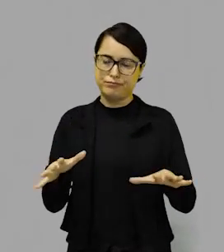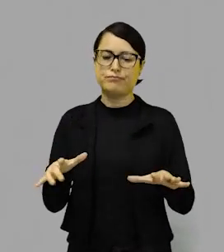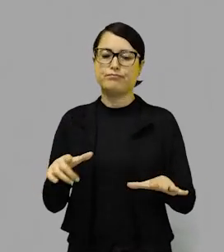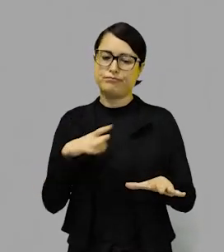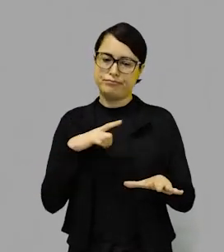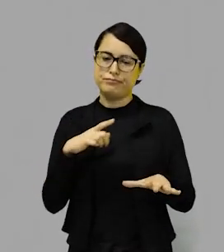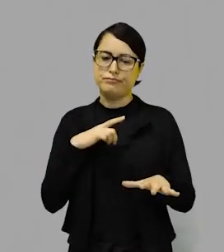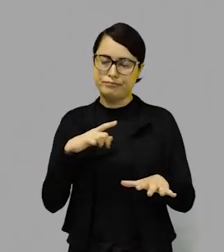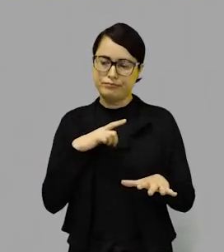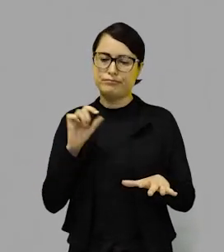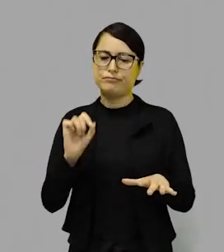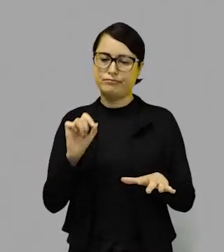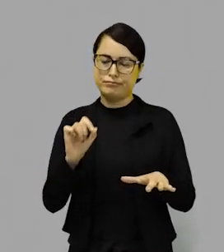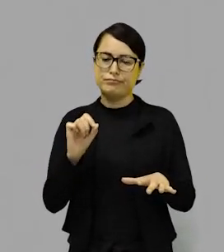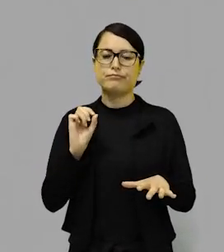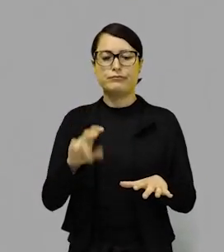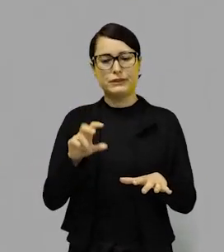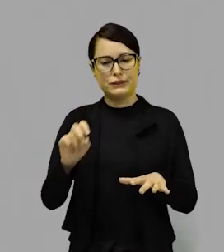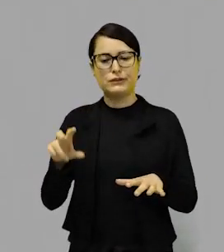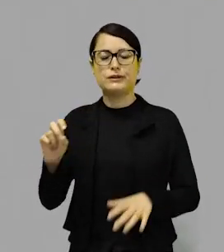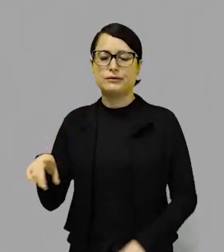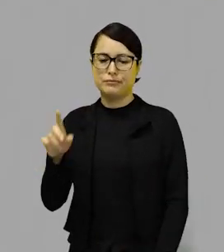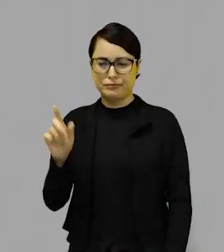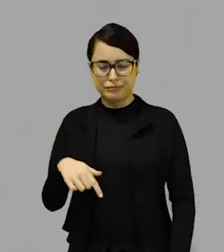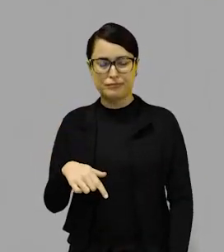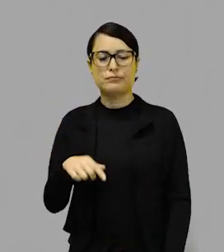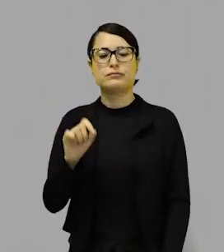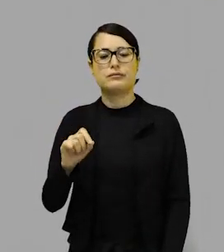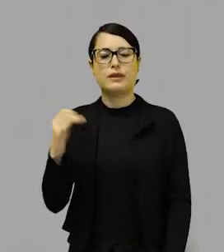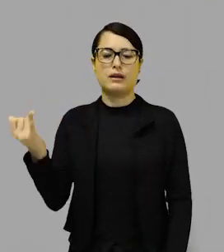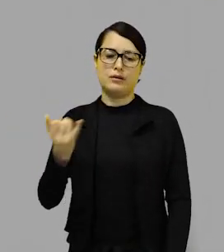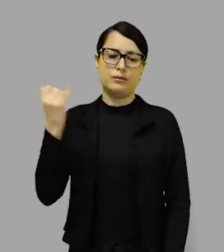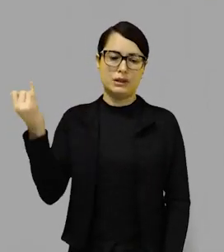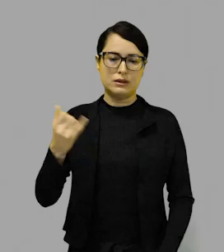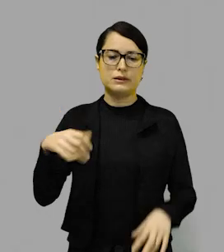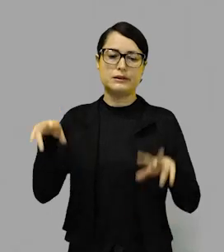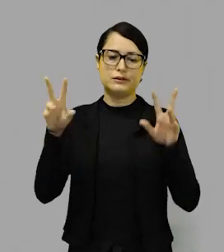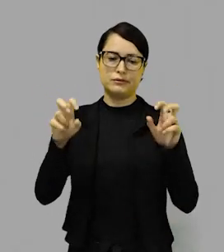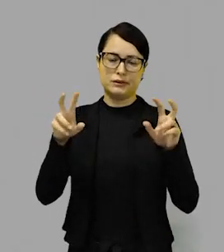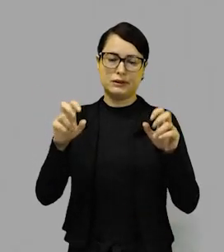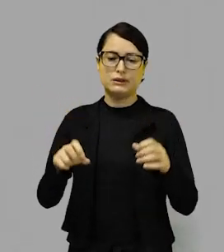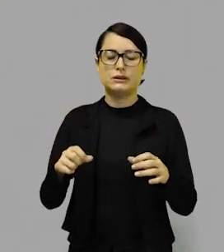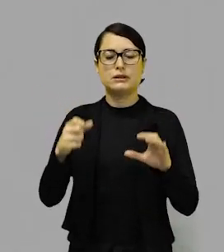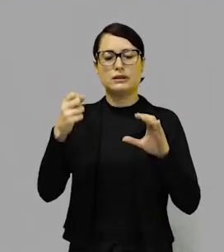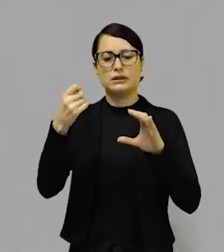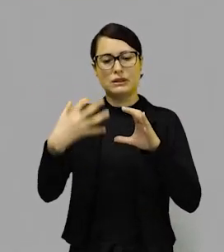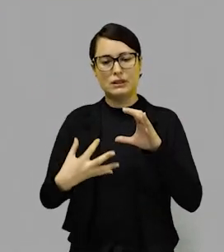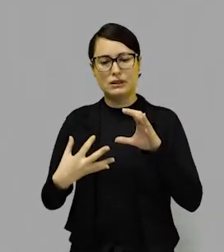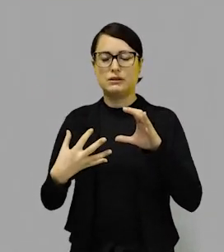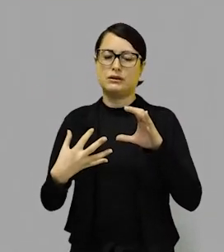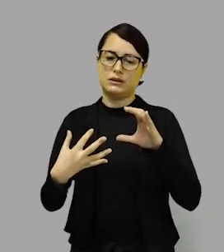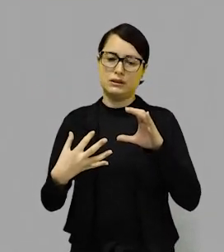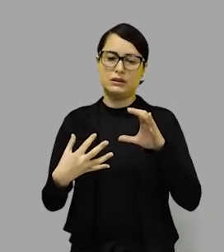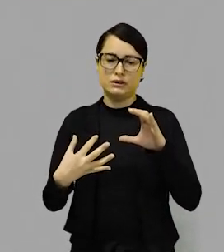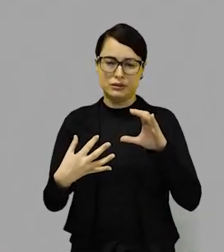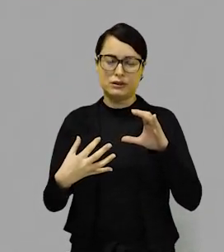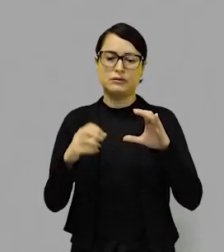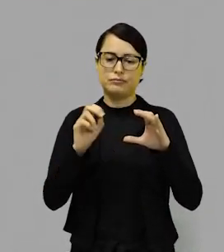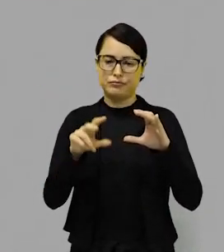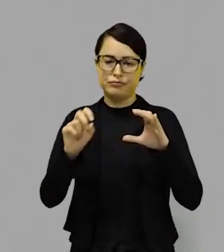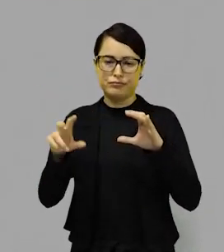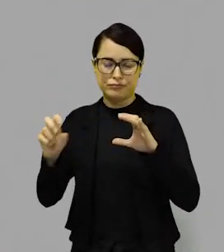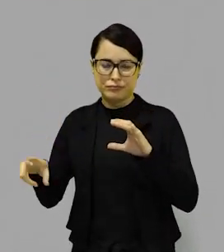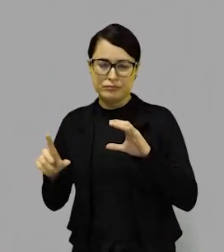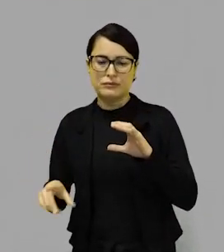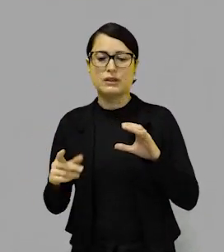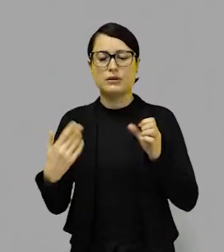por um agente que é um vírus. Então, é muito importante nós entendermos quais são as características desses indivíduos, porque é